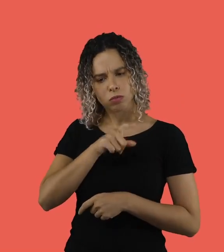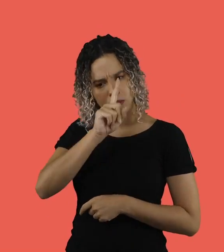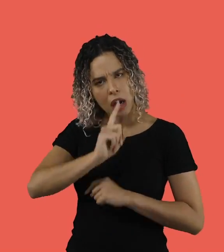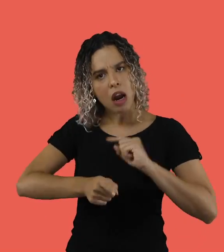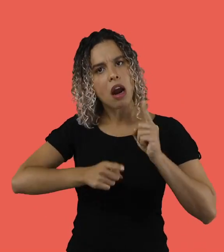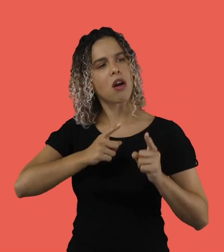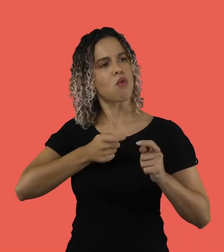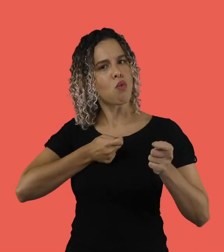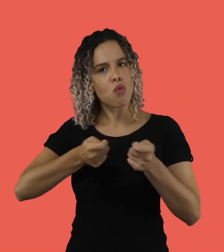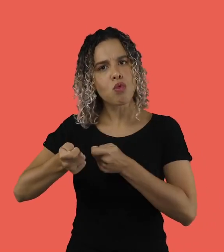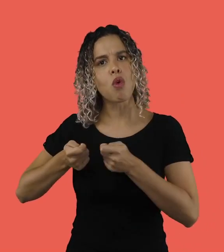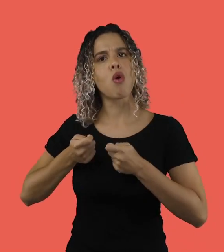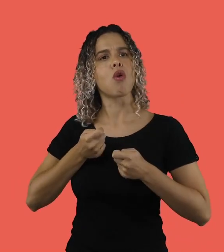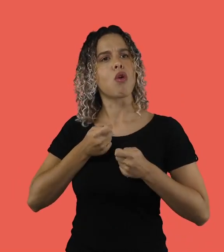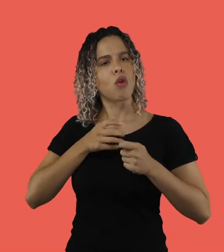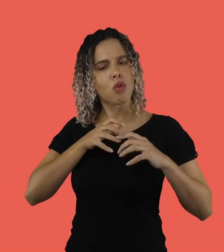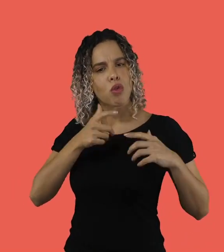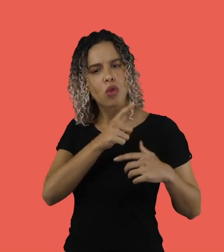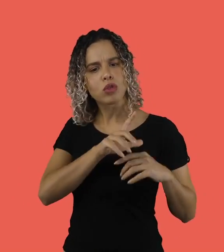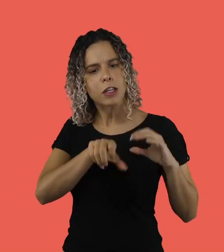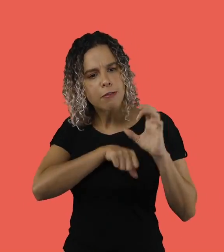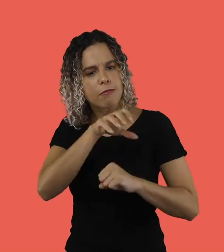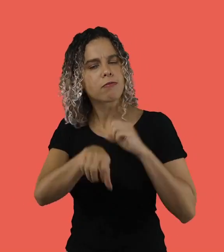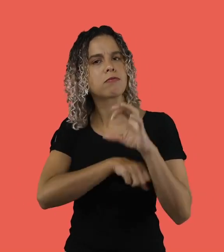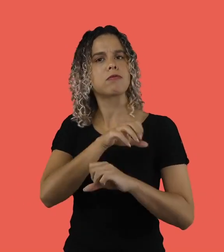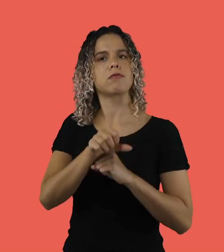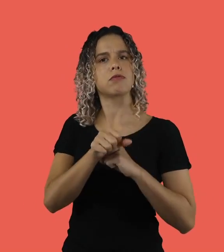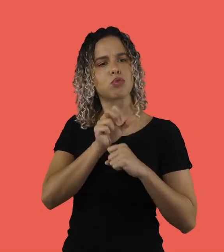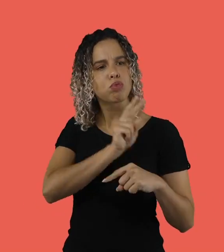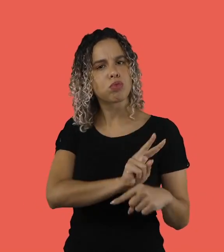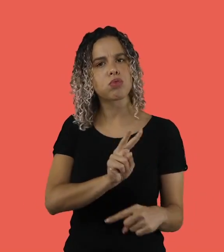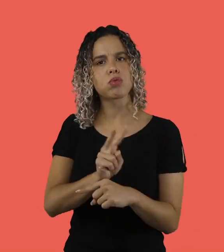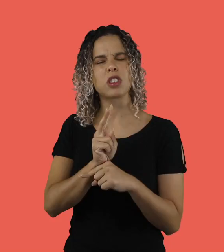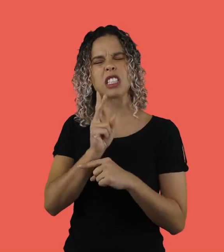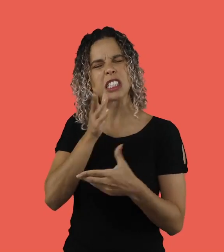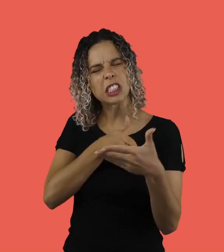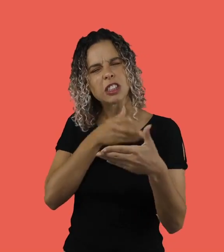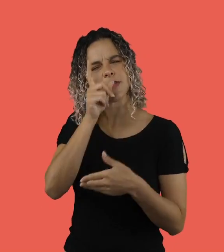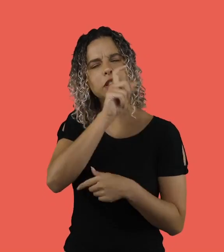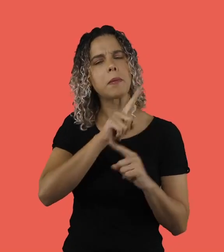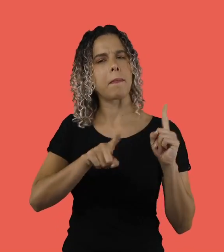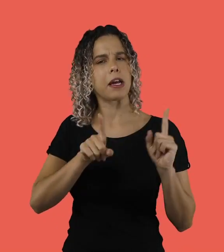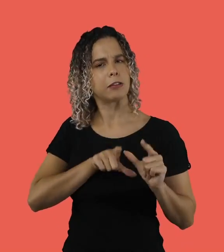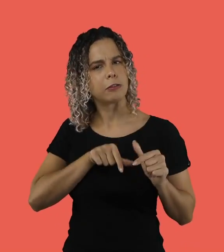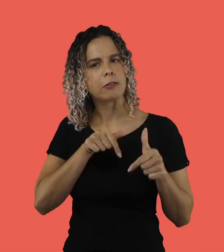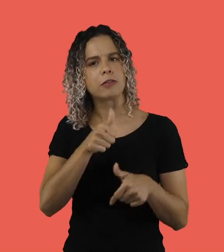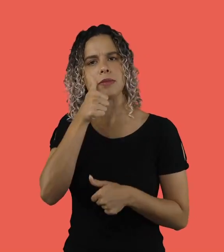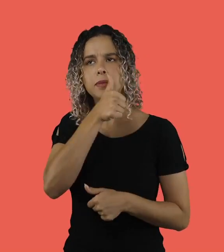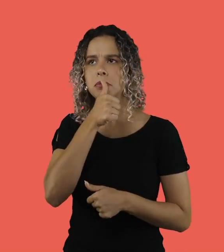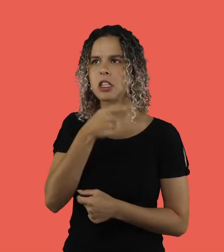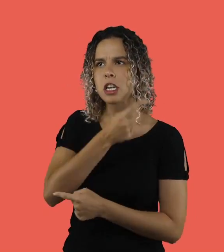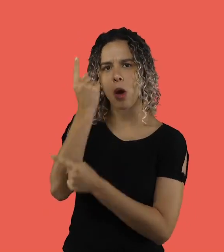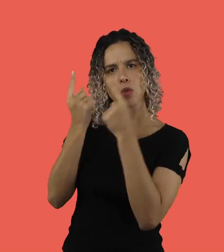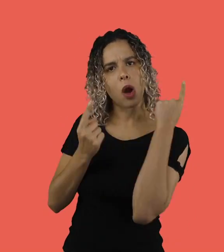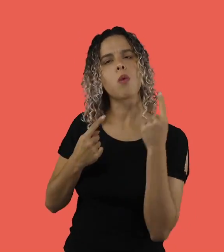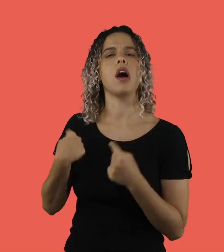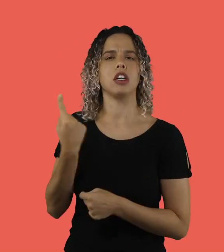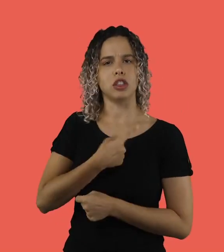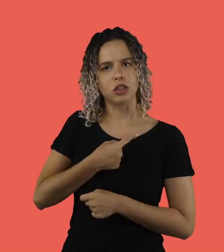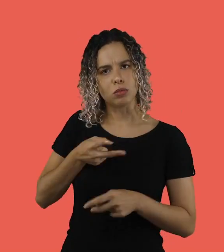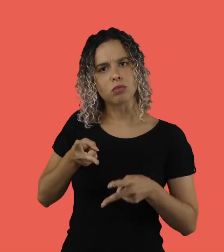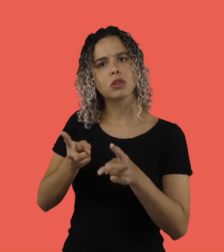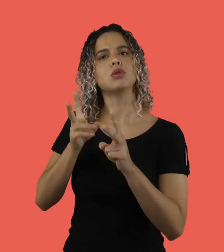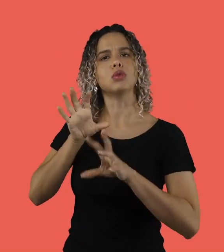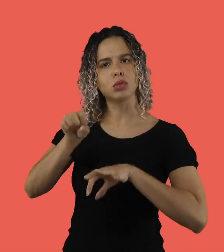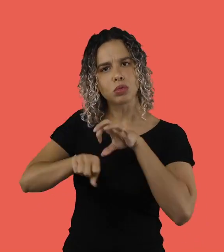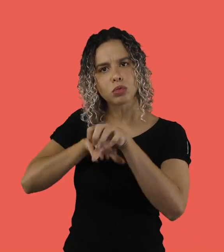a família, são mulheres que sempre correram atrás das coisas, com todas as dificuldades, mesmo com esses não, a gente tem que ir atrás,